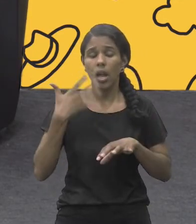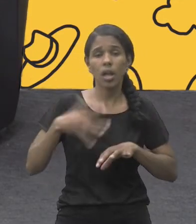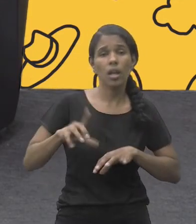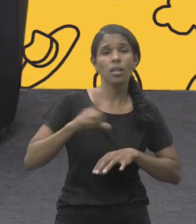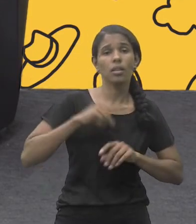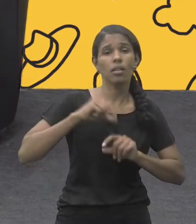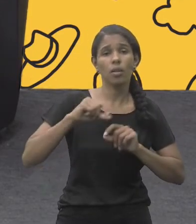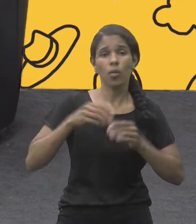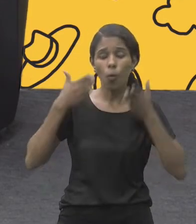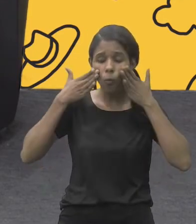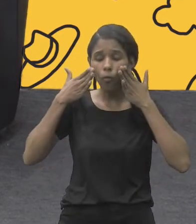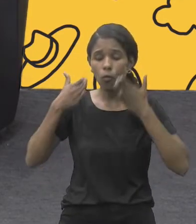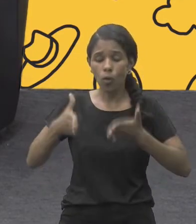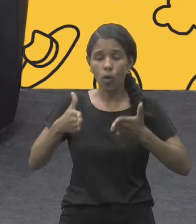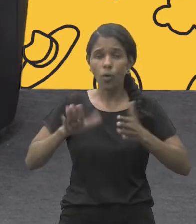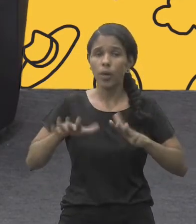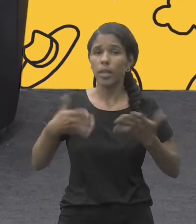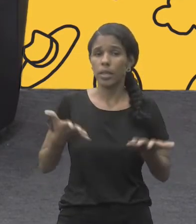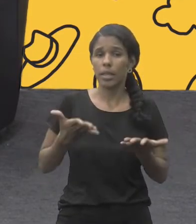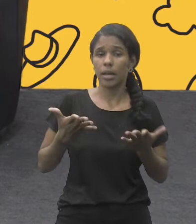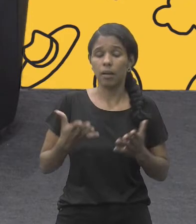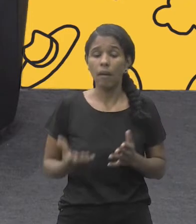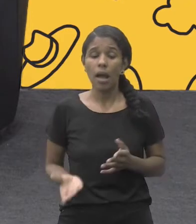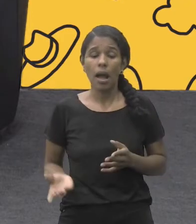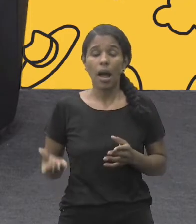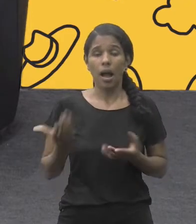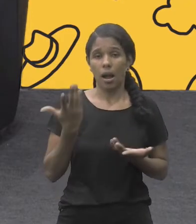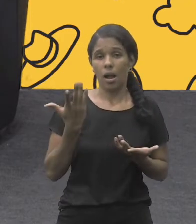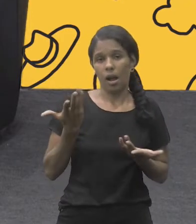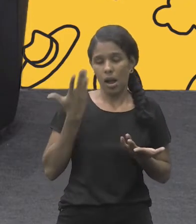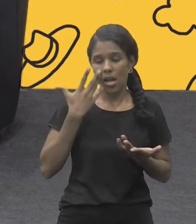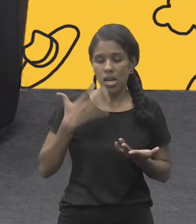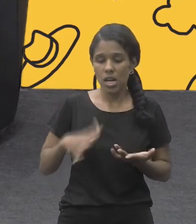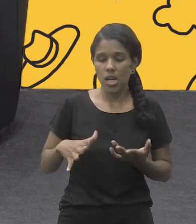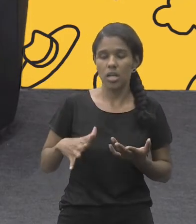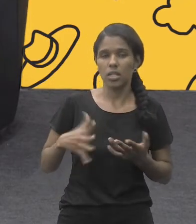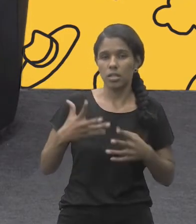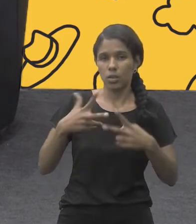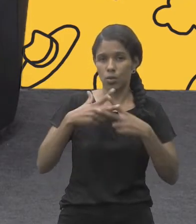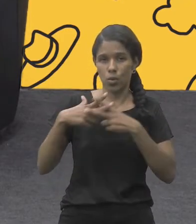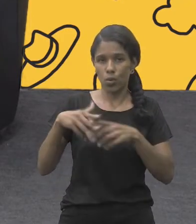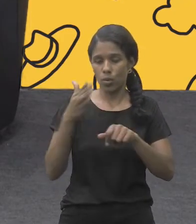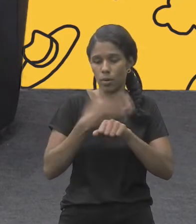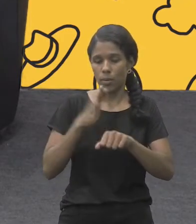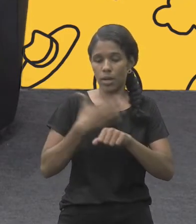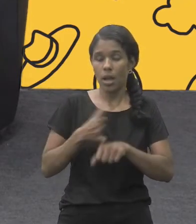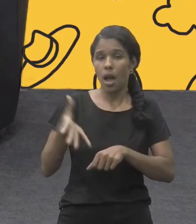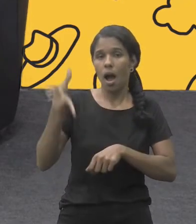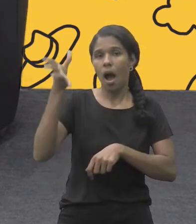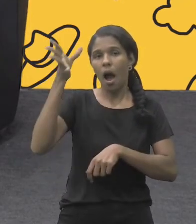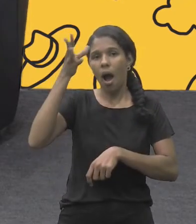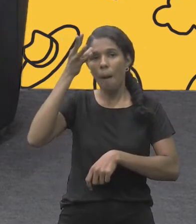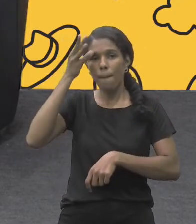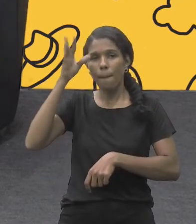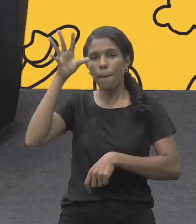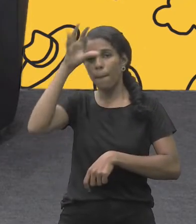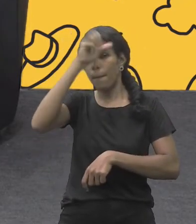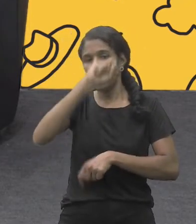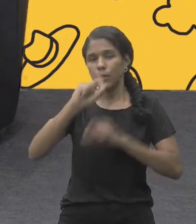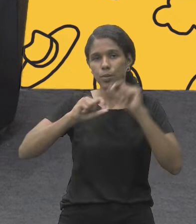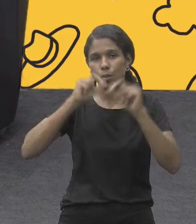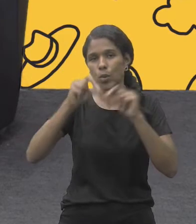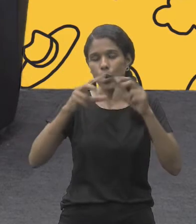livro. Para você ser um atleta, para você competir, você tem que dormir bem. Então isso tudo é ensinado na academia. Você, a